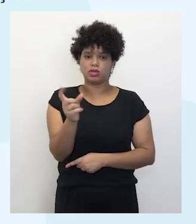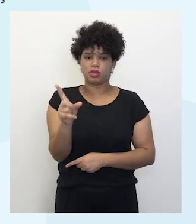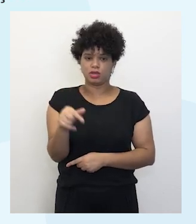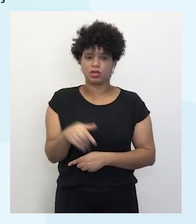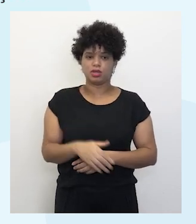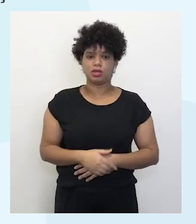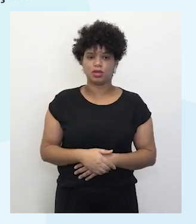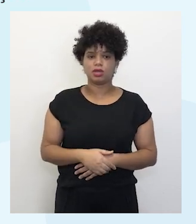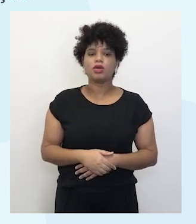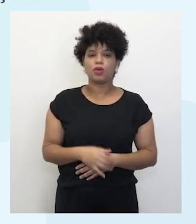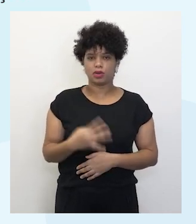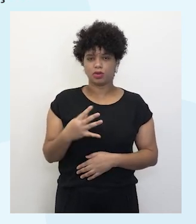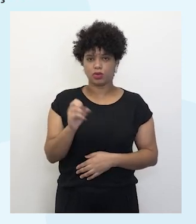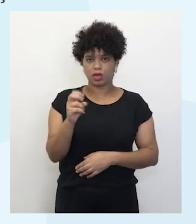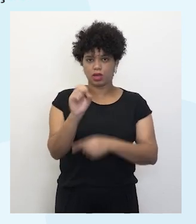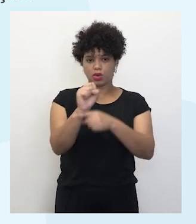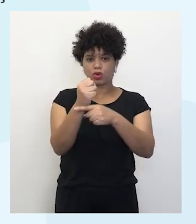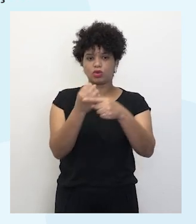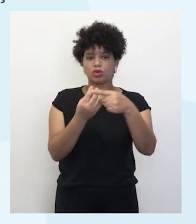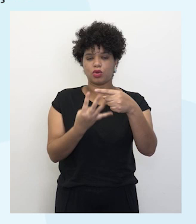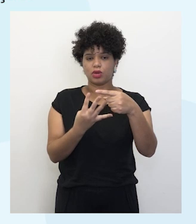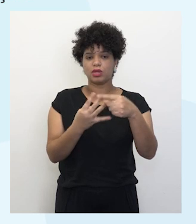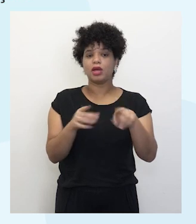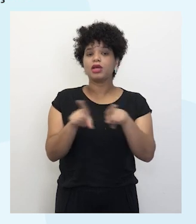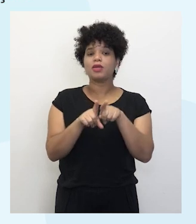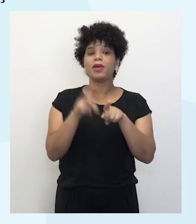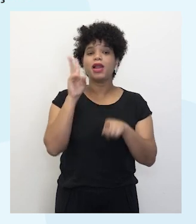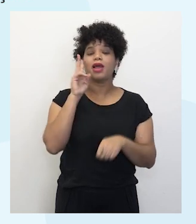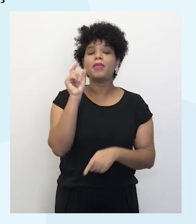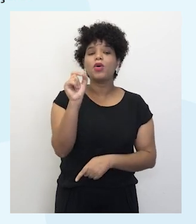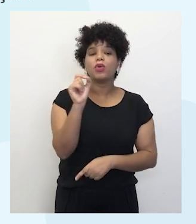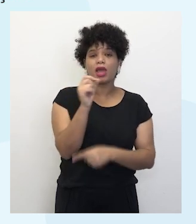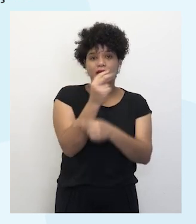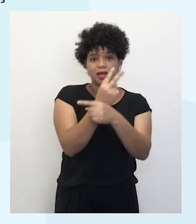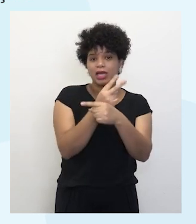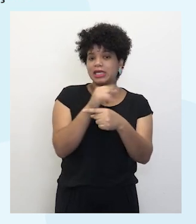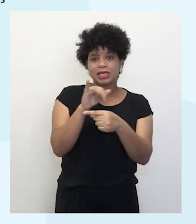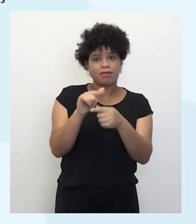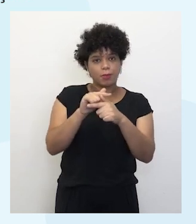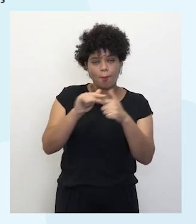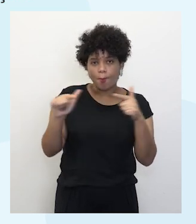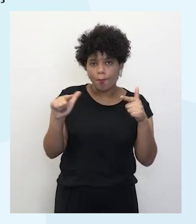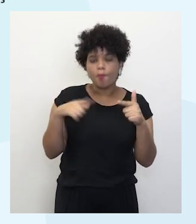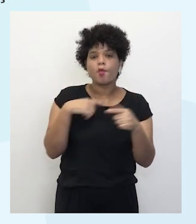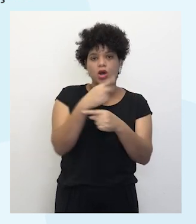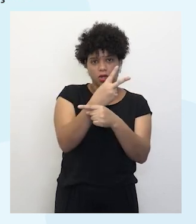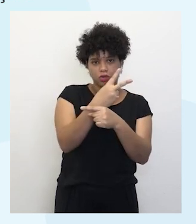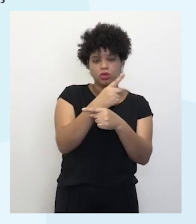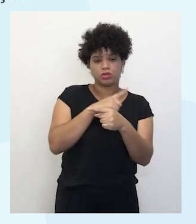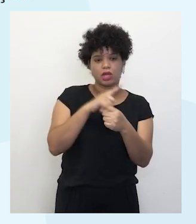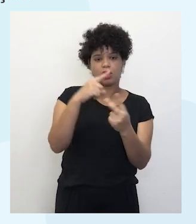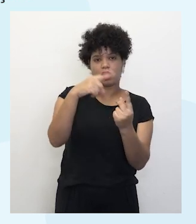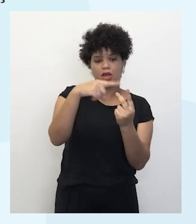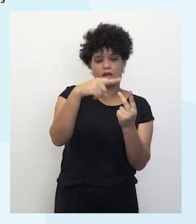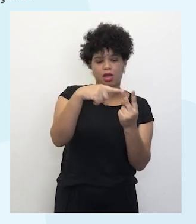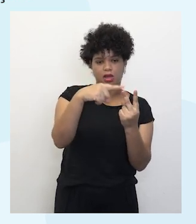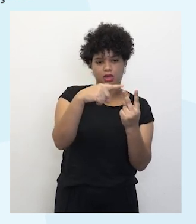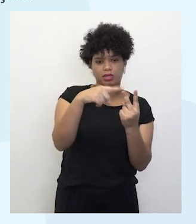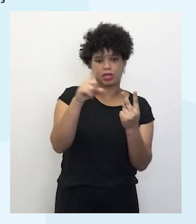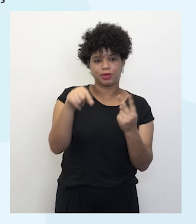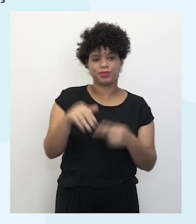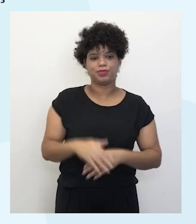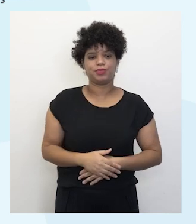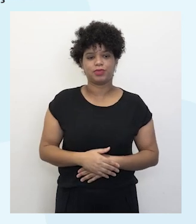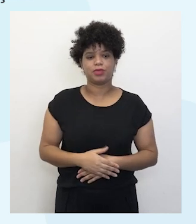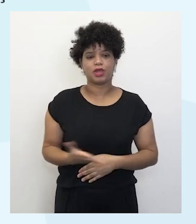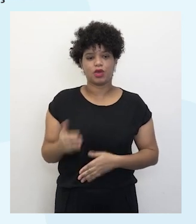que é 4. E temos que lembrar que aqui é 1, 2, quando não tem nada. Bom, então, eu